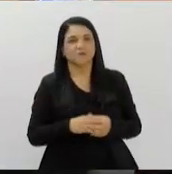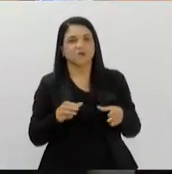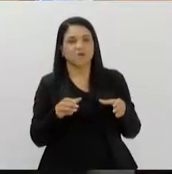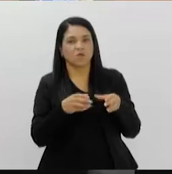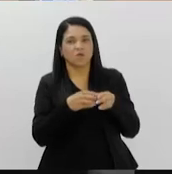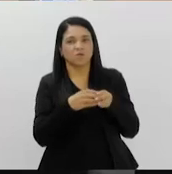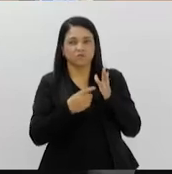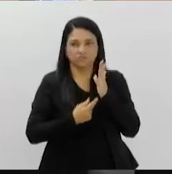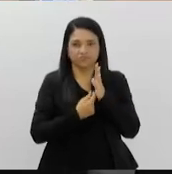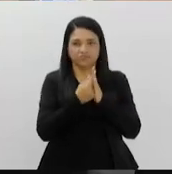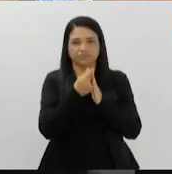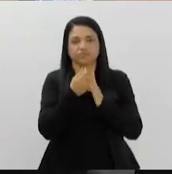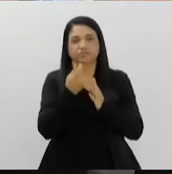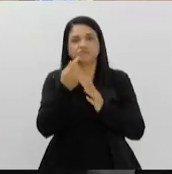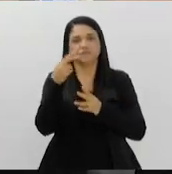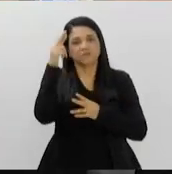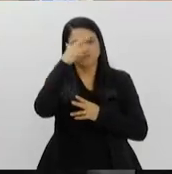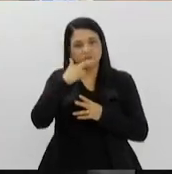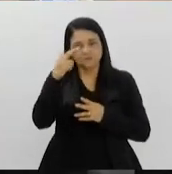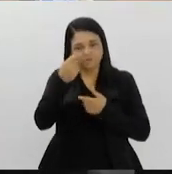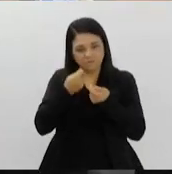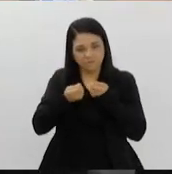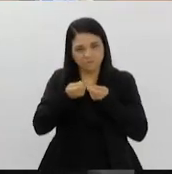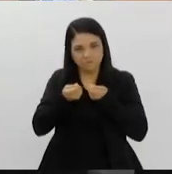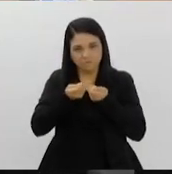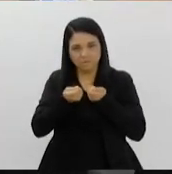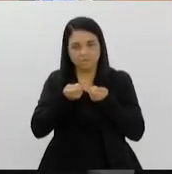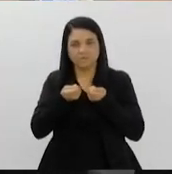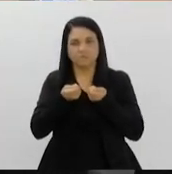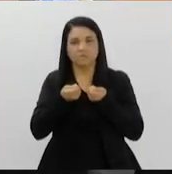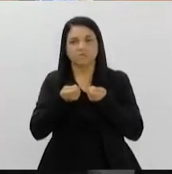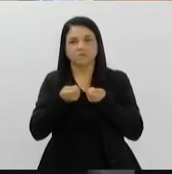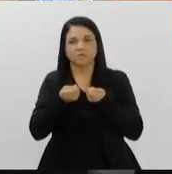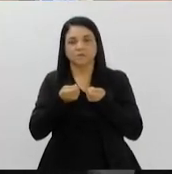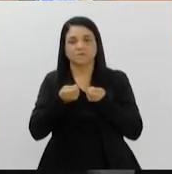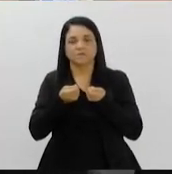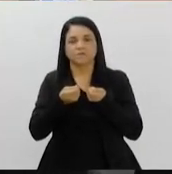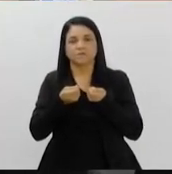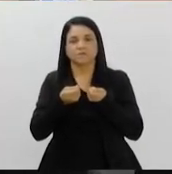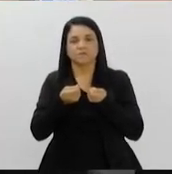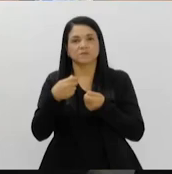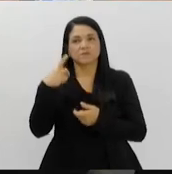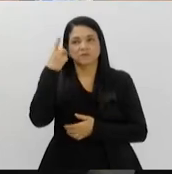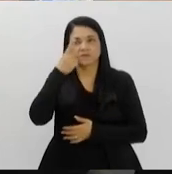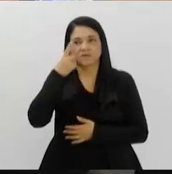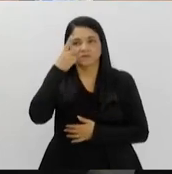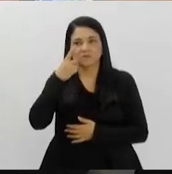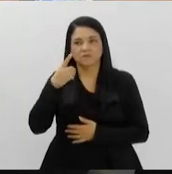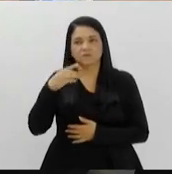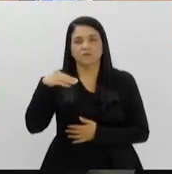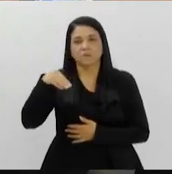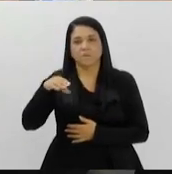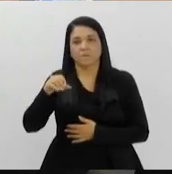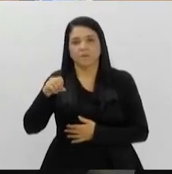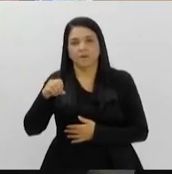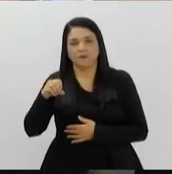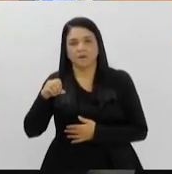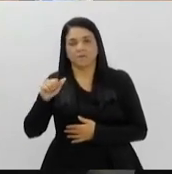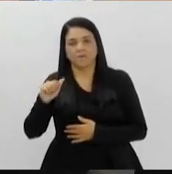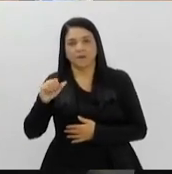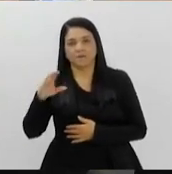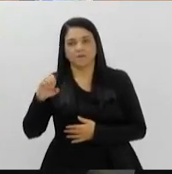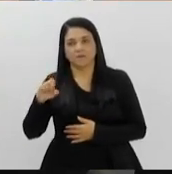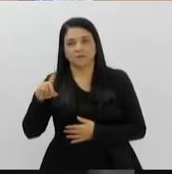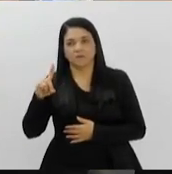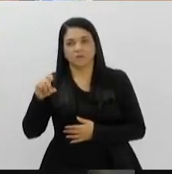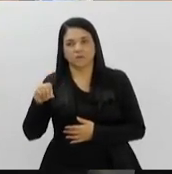de Orçamento, Finanças, Fiscalização Financeira e Controle, deputado Carlos Macedo. Não estou vendo o André aqui